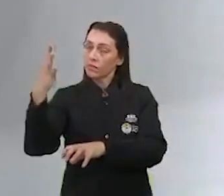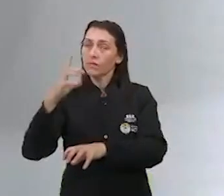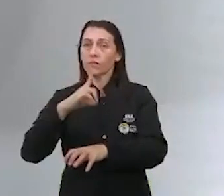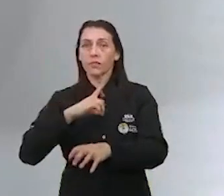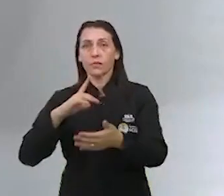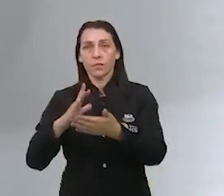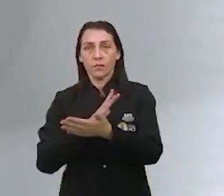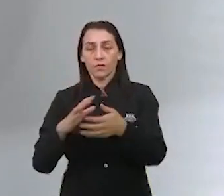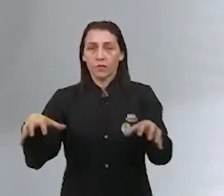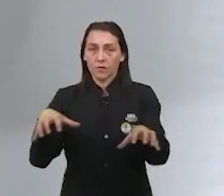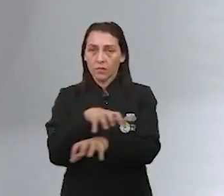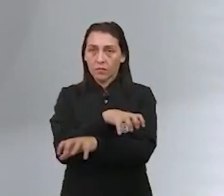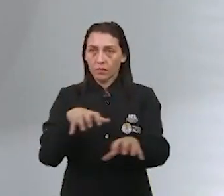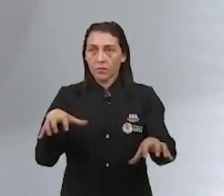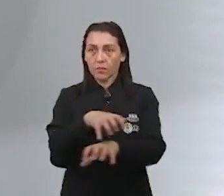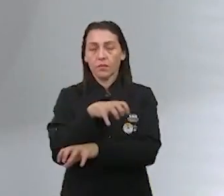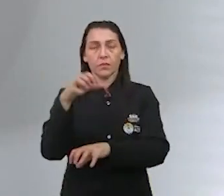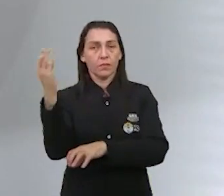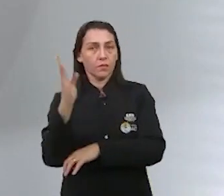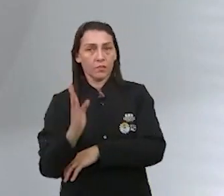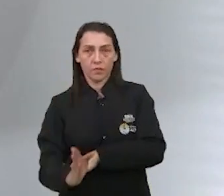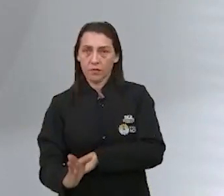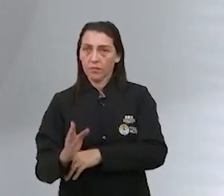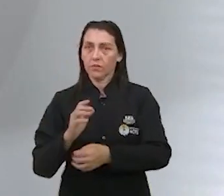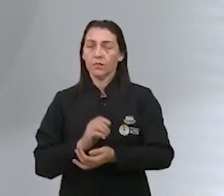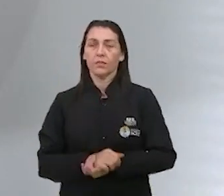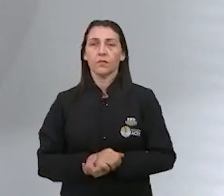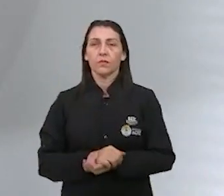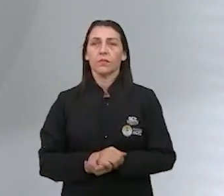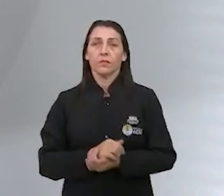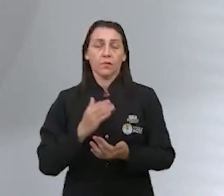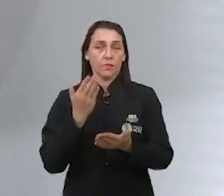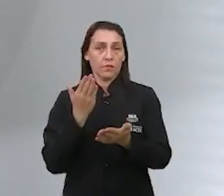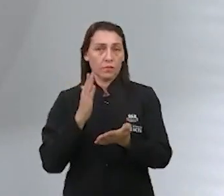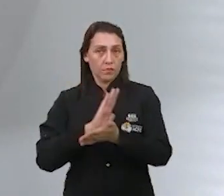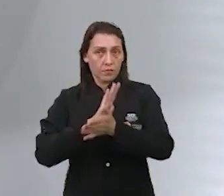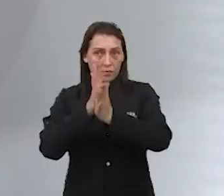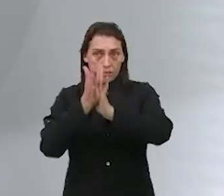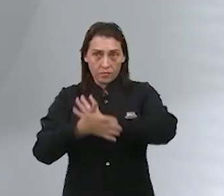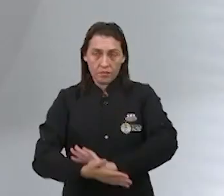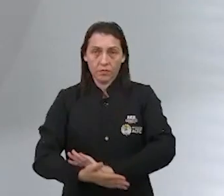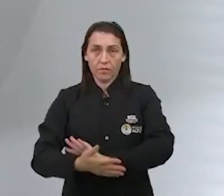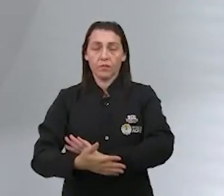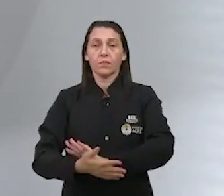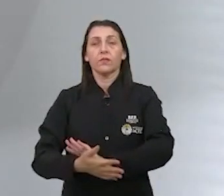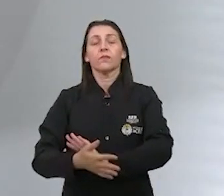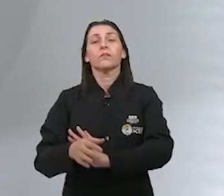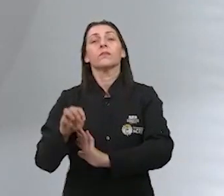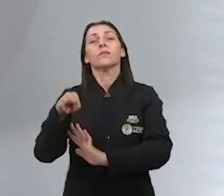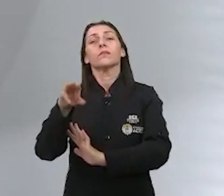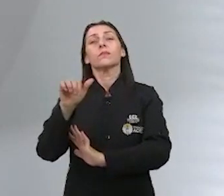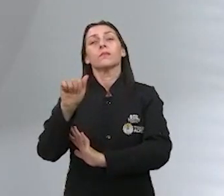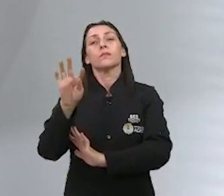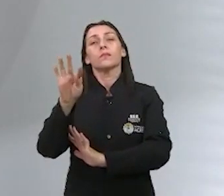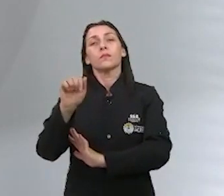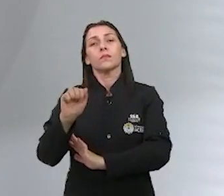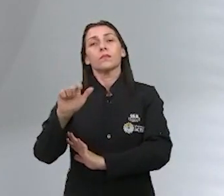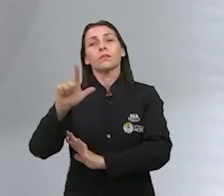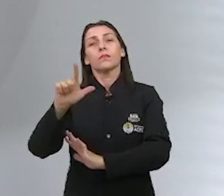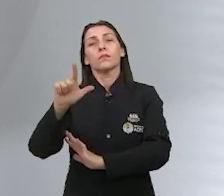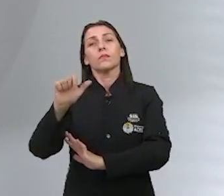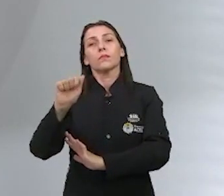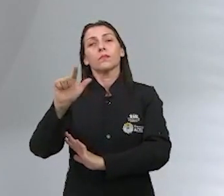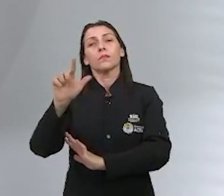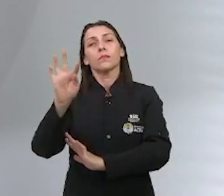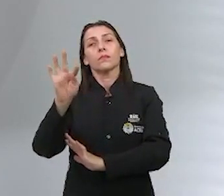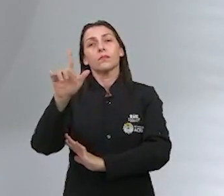alguns biomas no Brasil que eles estão correndo o risco de ser extintos mesmo. Mata Atlântica, por exemplo, aquela lá do litoral